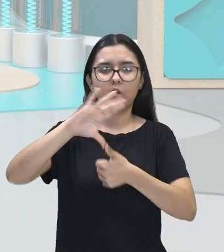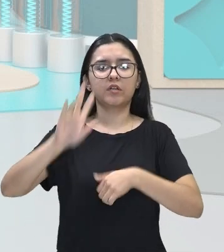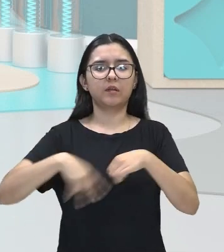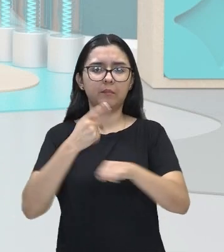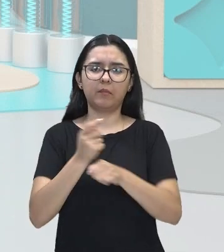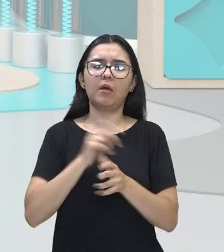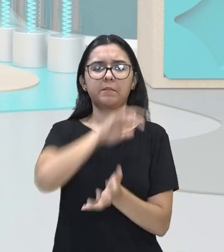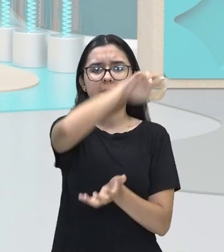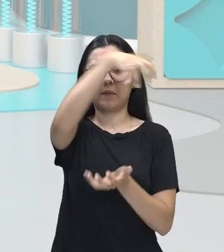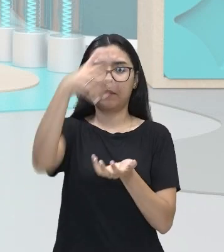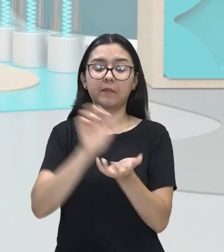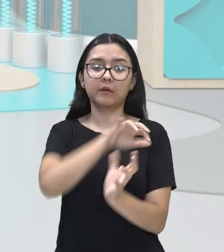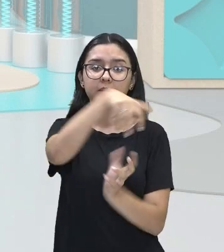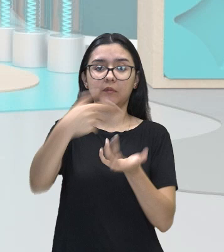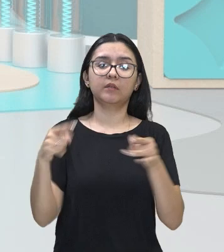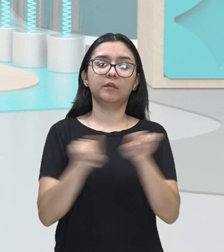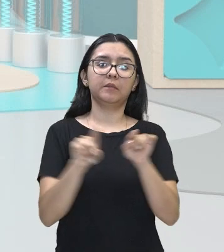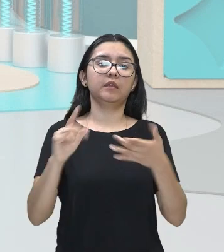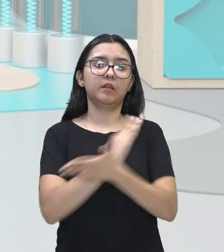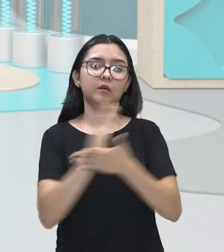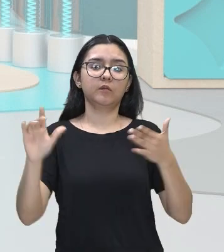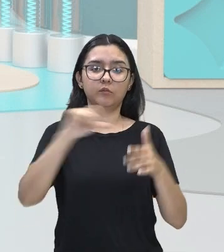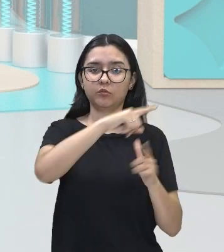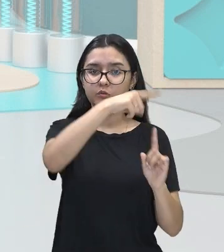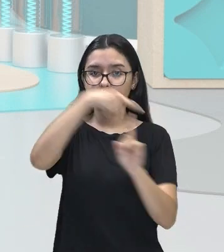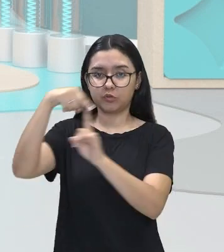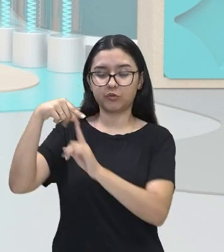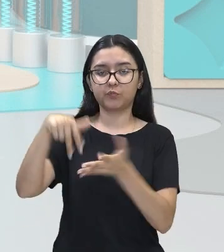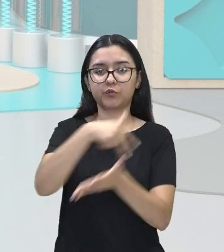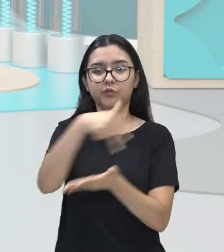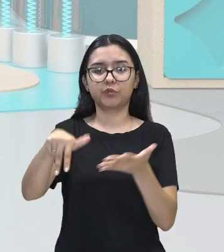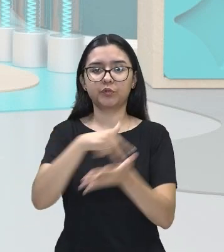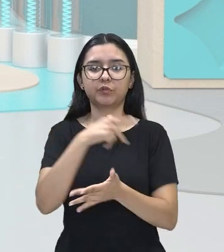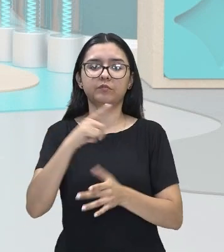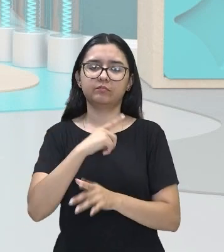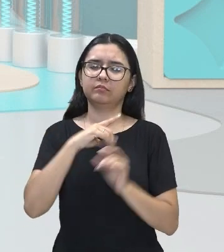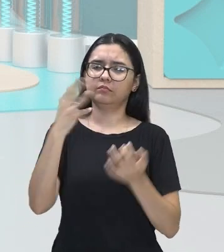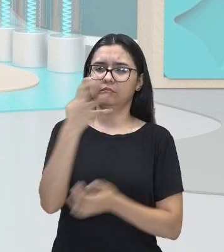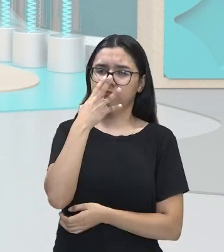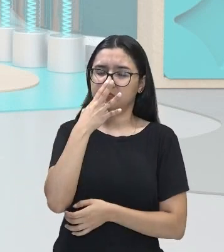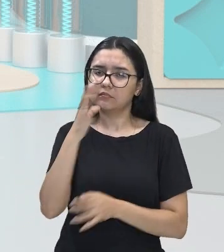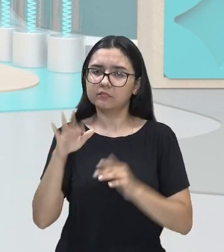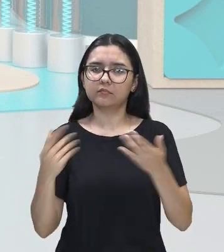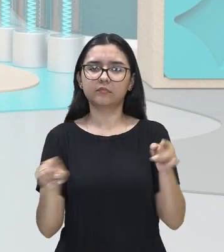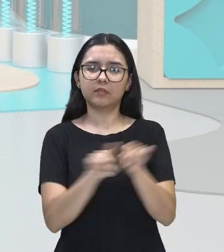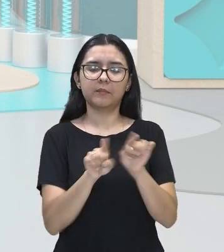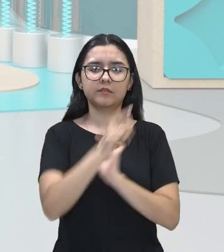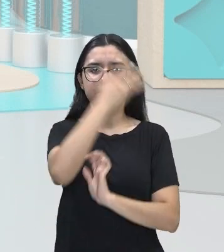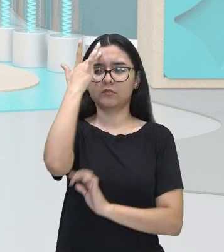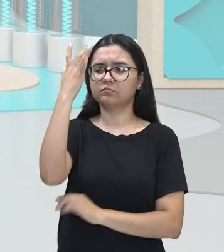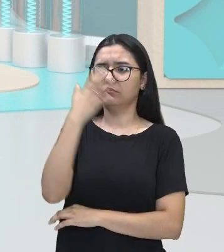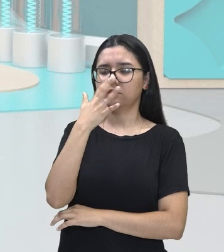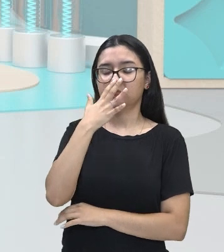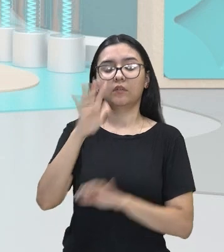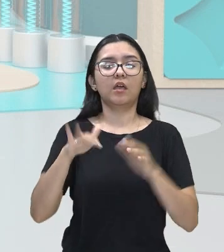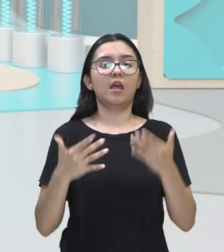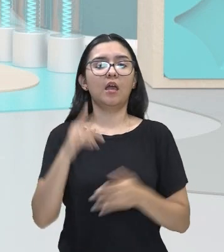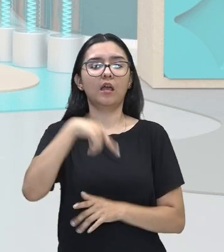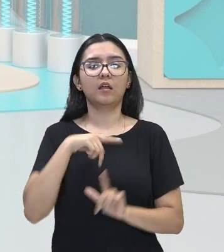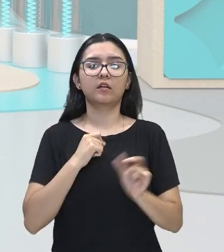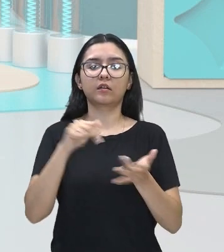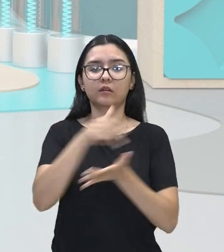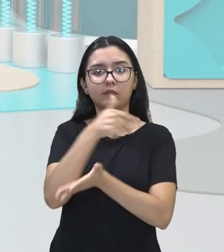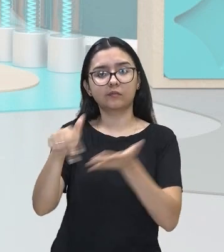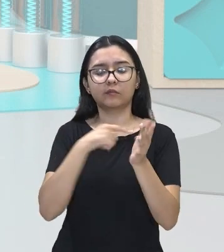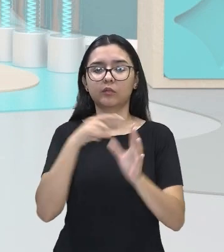nós temos inclusive alguns estilos aí que encantam, que chamam a atenção e são